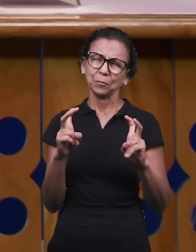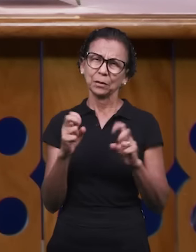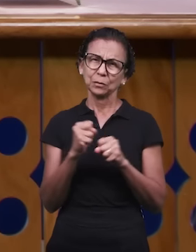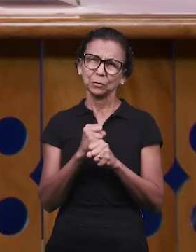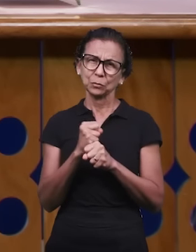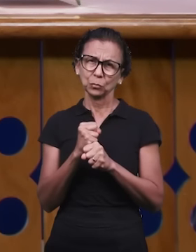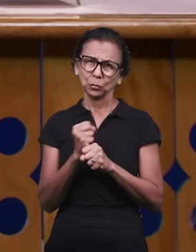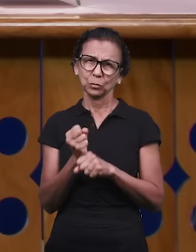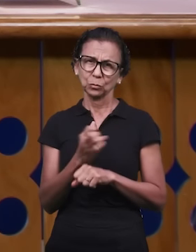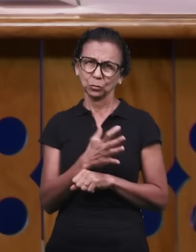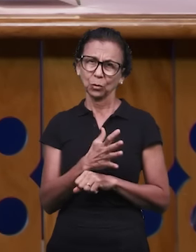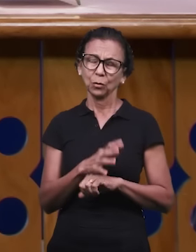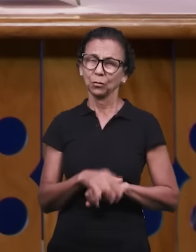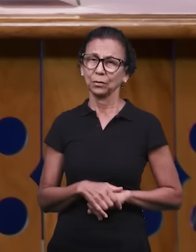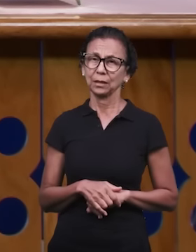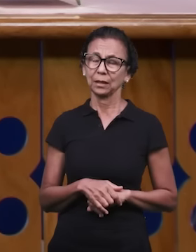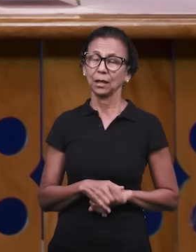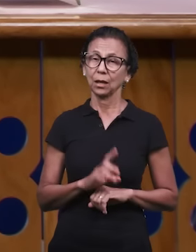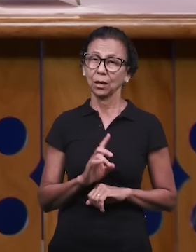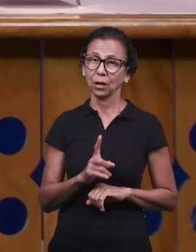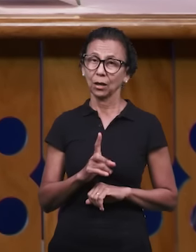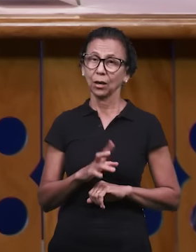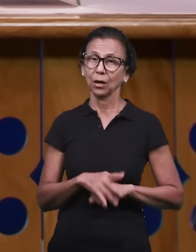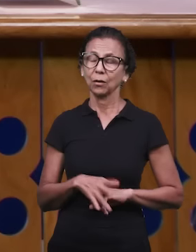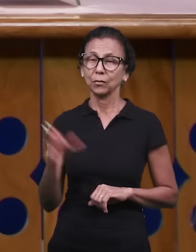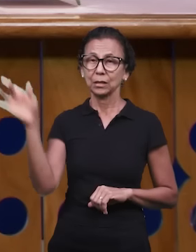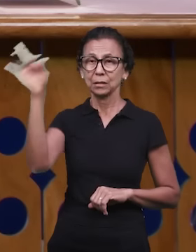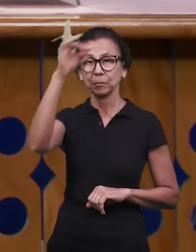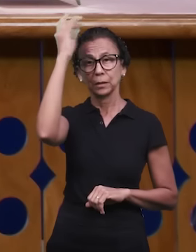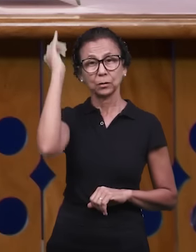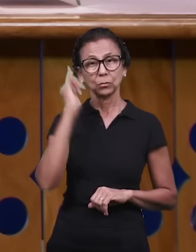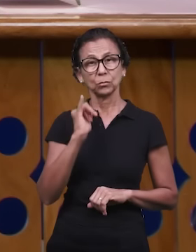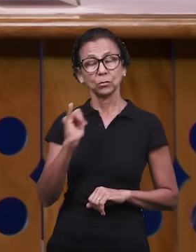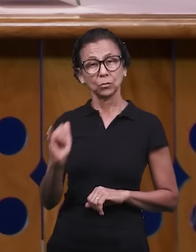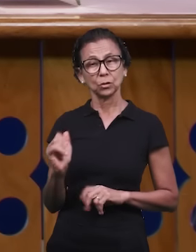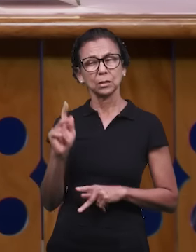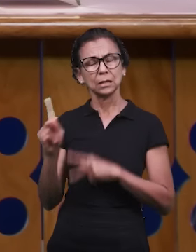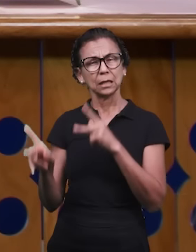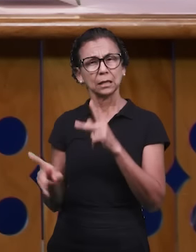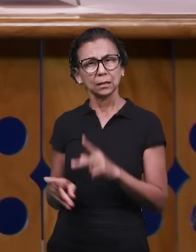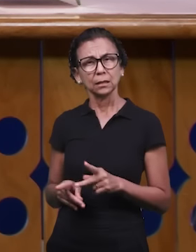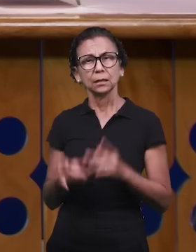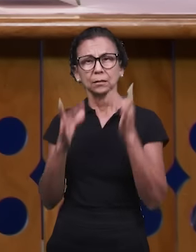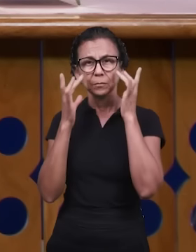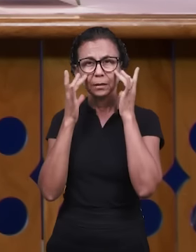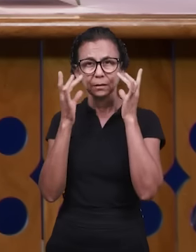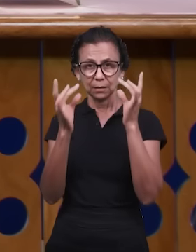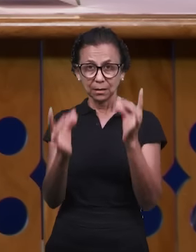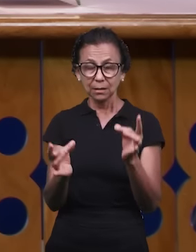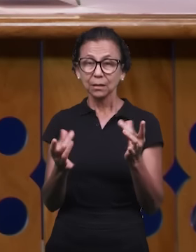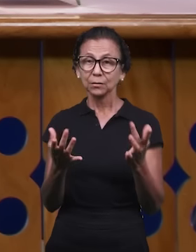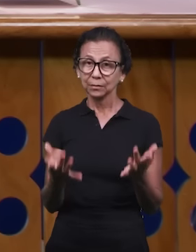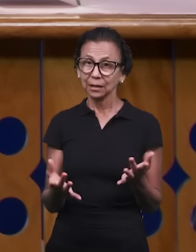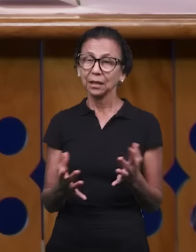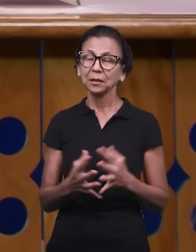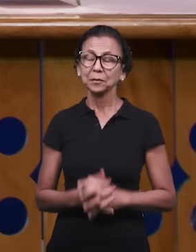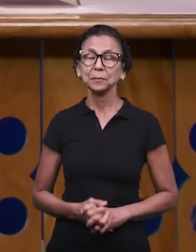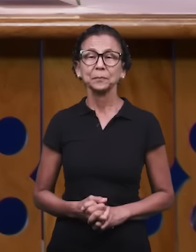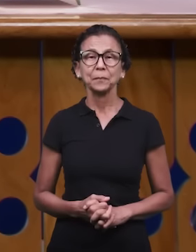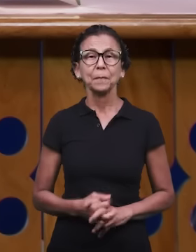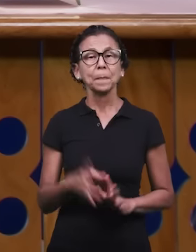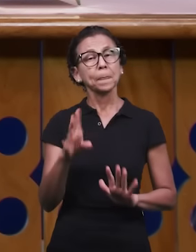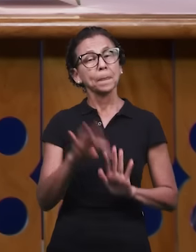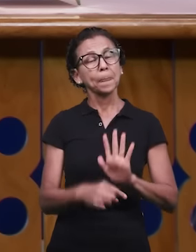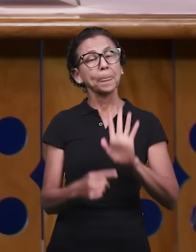ouvir, ouça o que o Espírito diz às igrejas. E aqui o Senhor bate a porta e